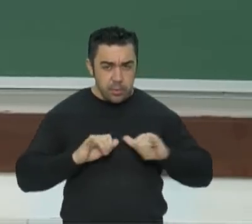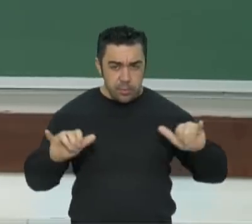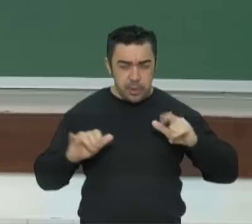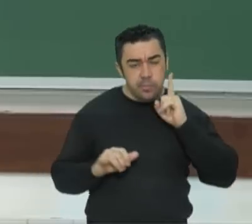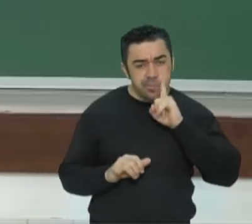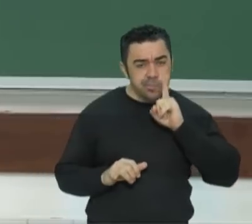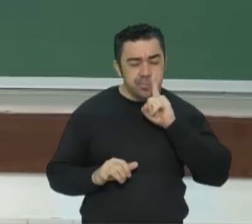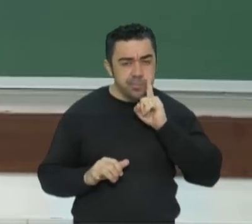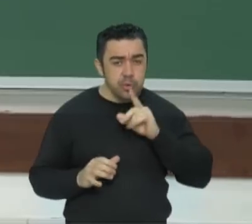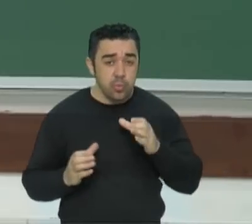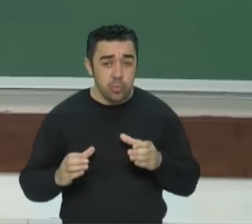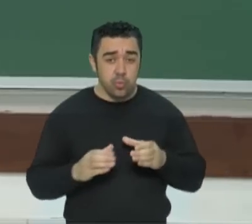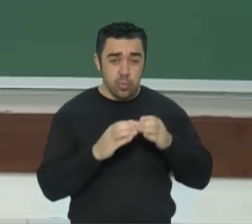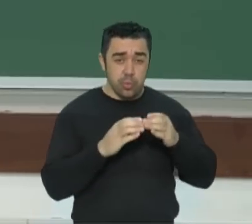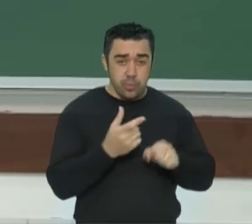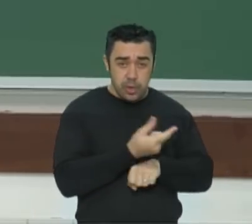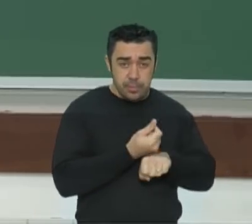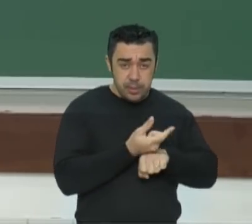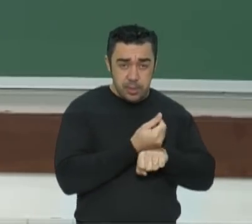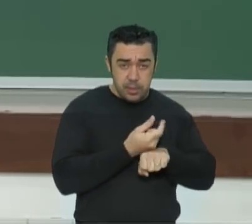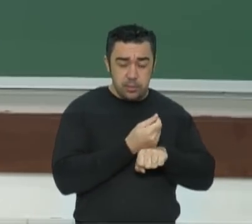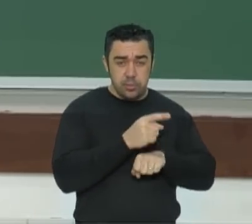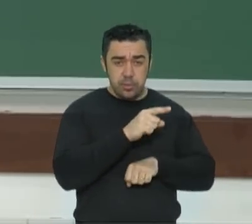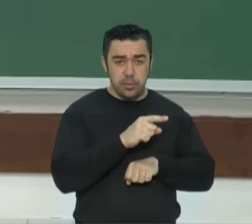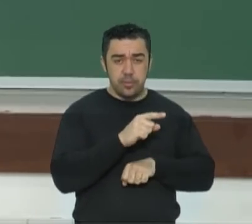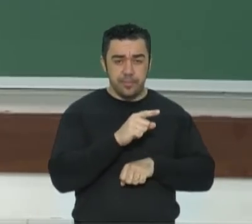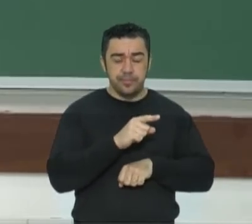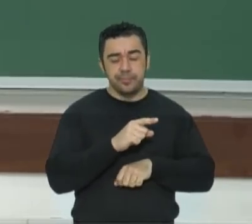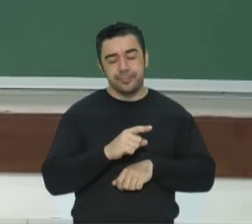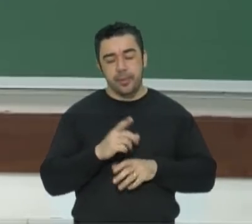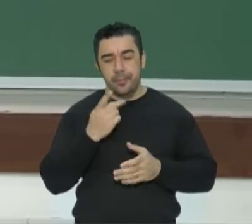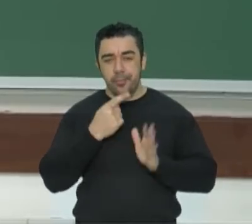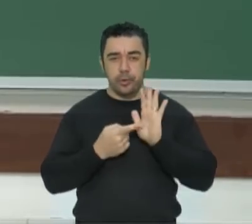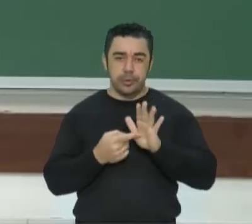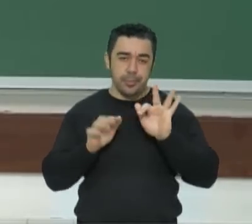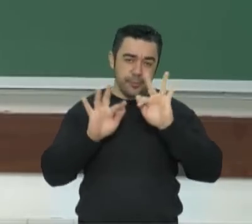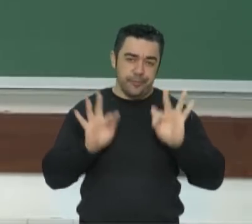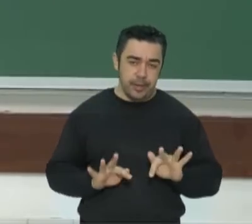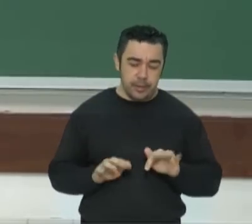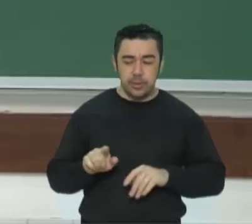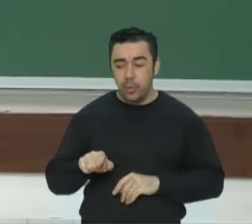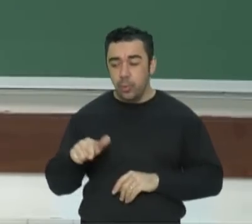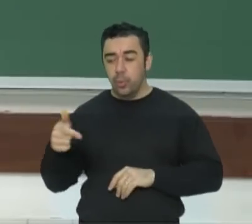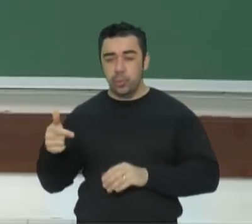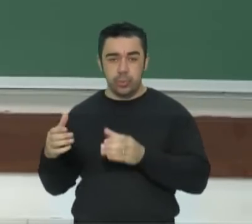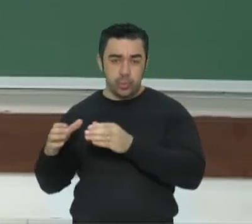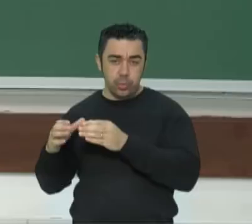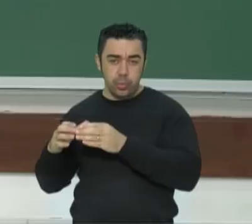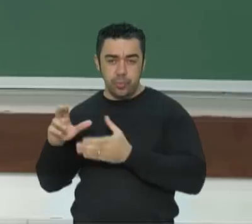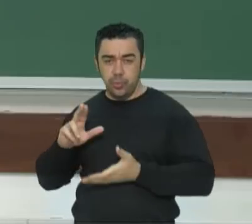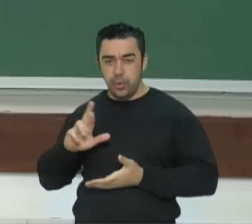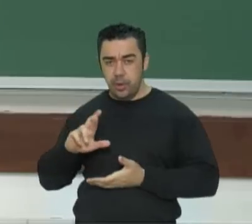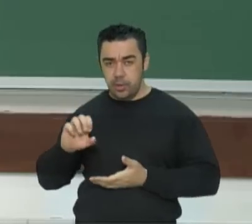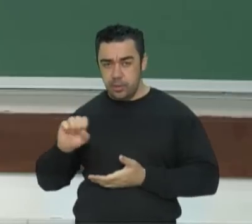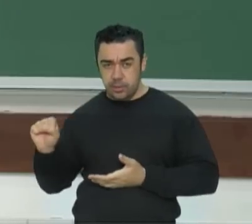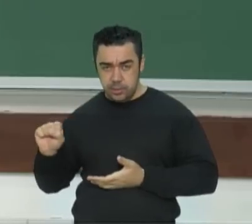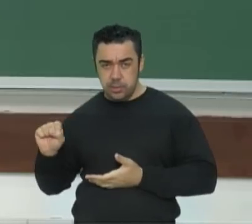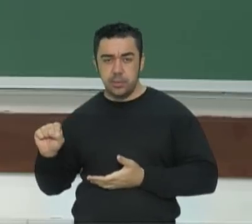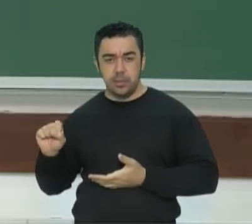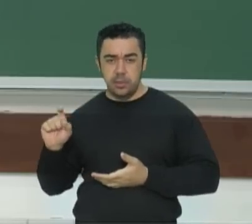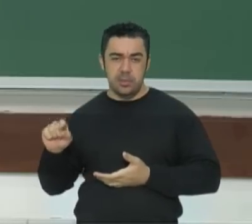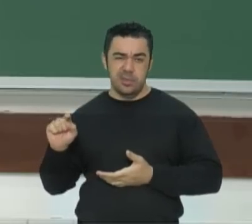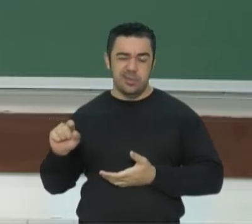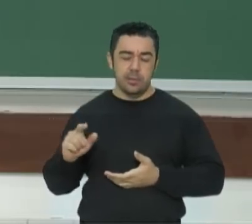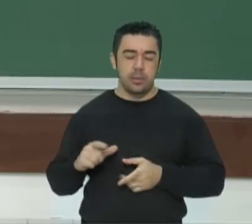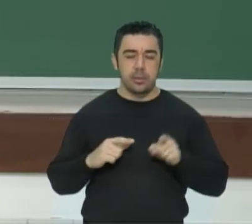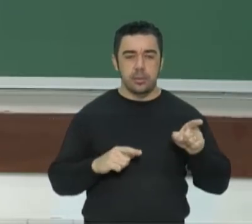Unidos, o lado dos Estados Unidos é mais feliz, o lado da União Soviética, o lado dos Estados Unidos, voltando, é um lado feliz, é um